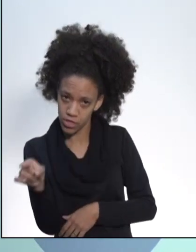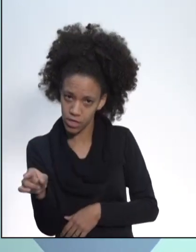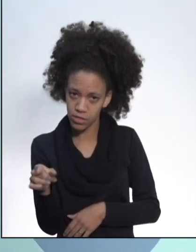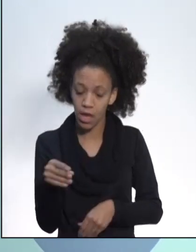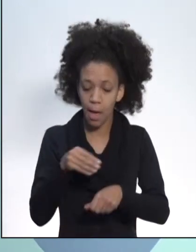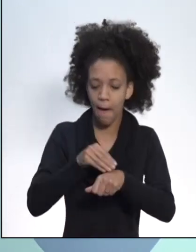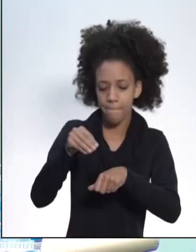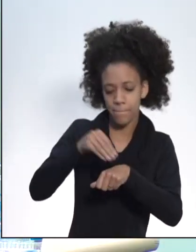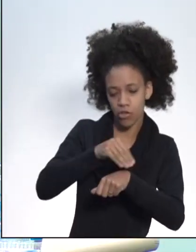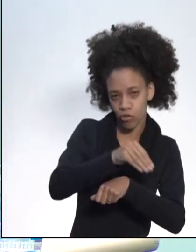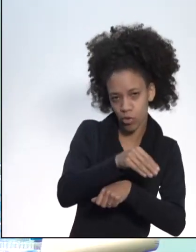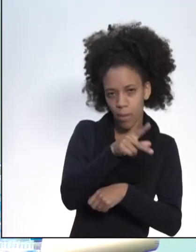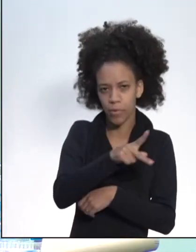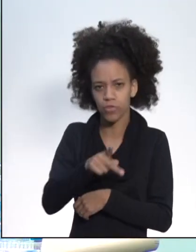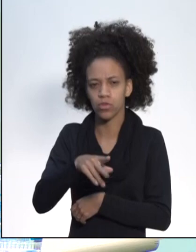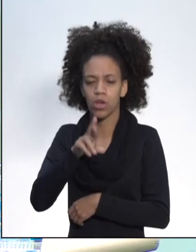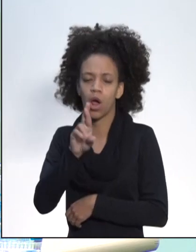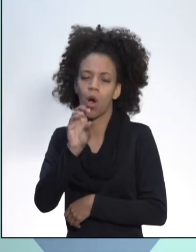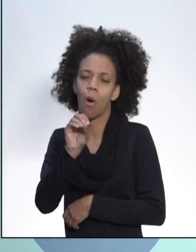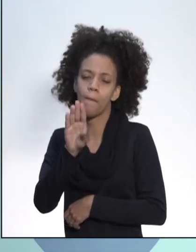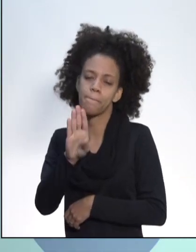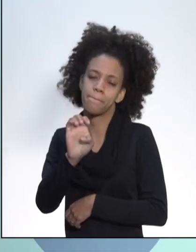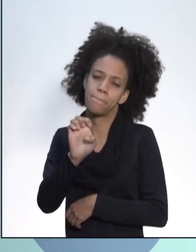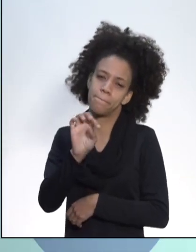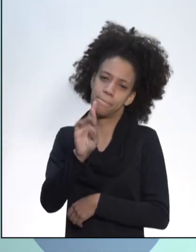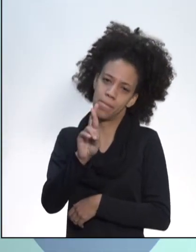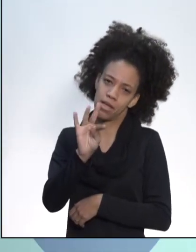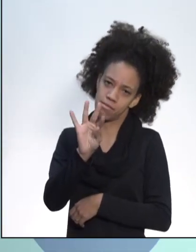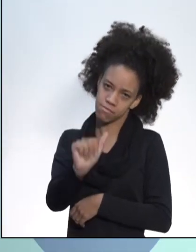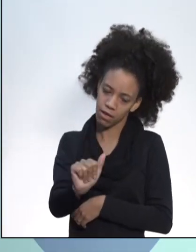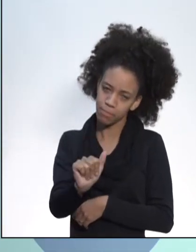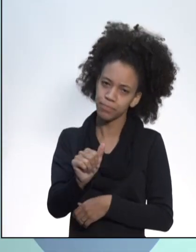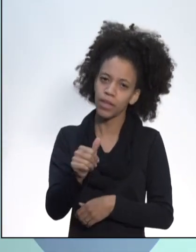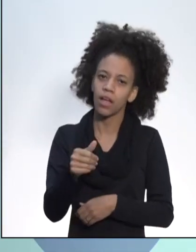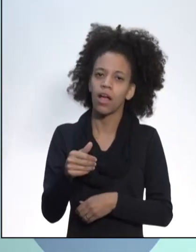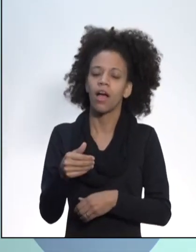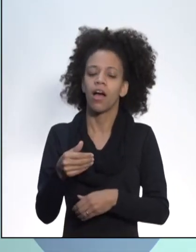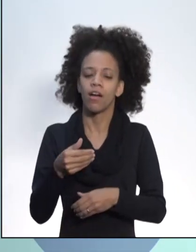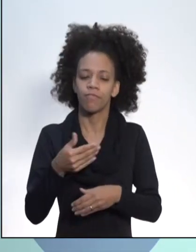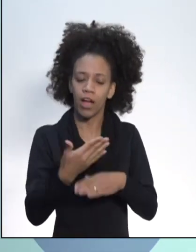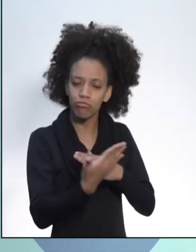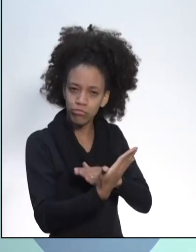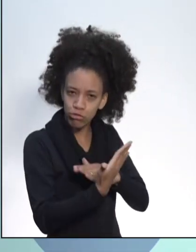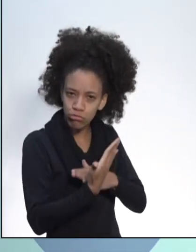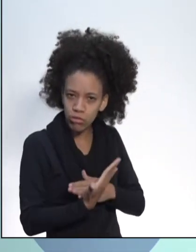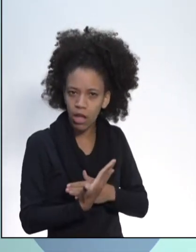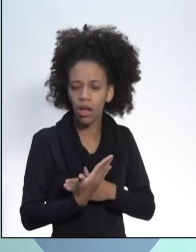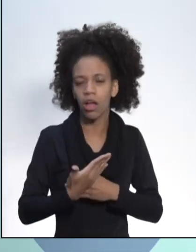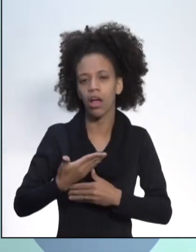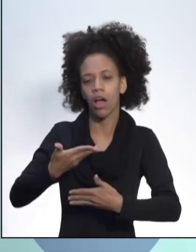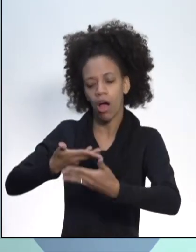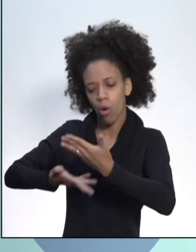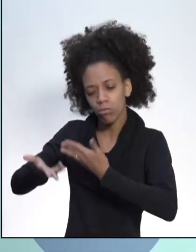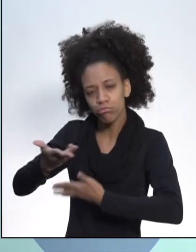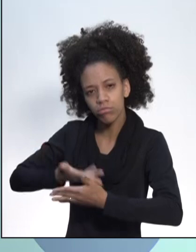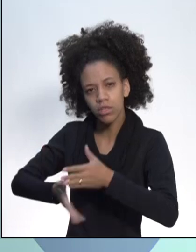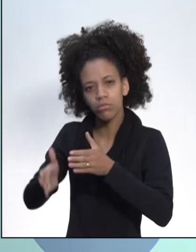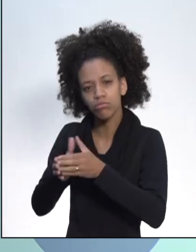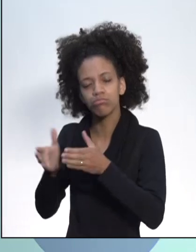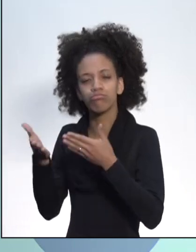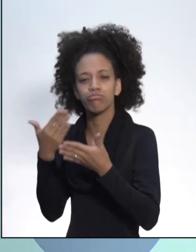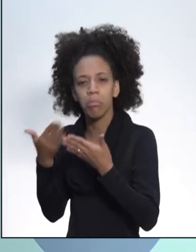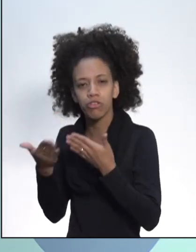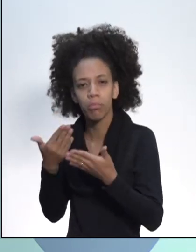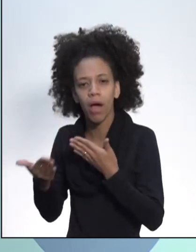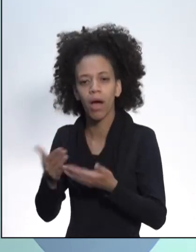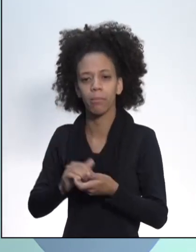que é a professora Roberta. Ela vai colaborar com a gente, olhando as respostas de vocês no